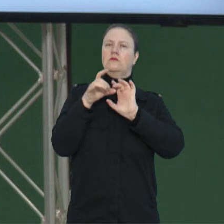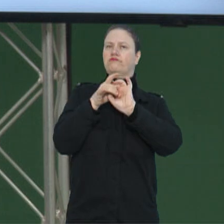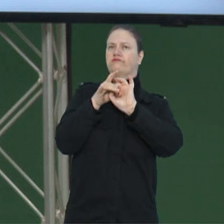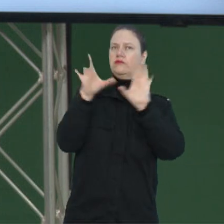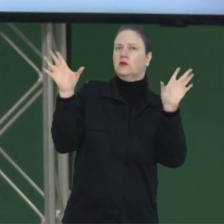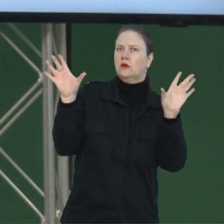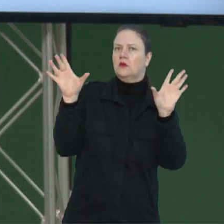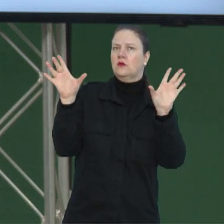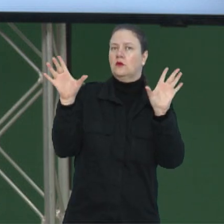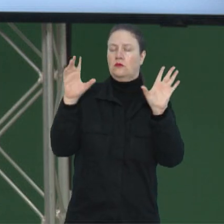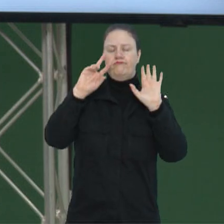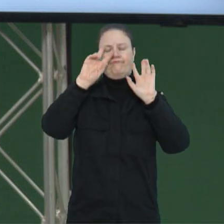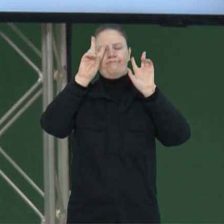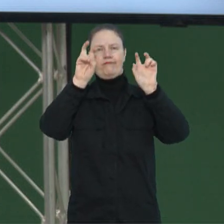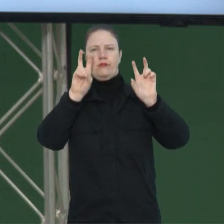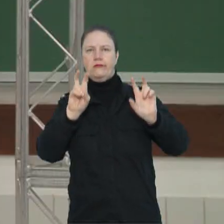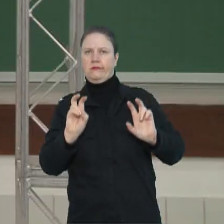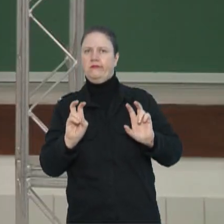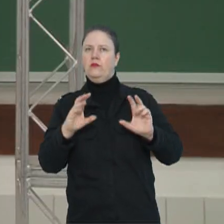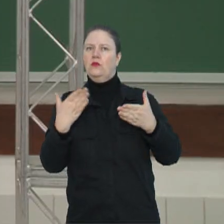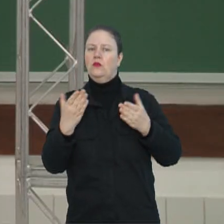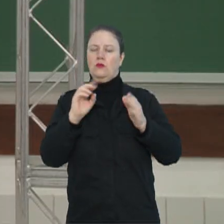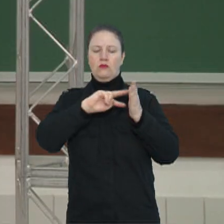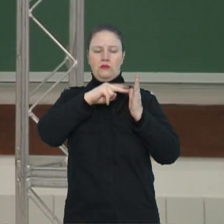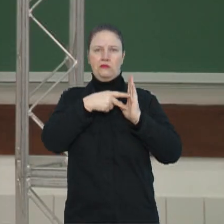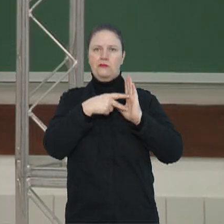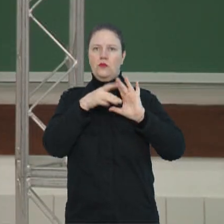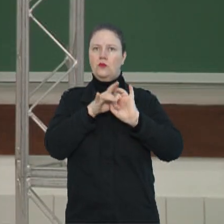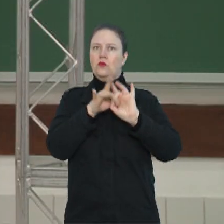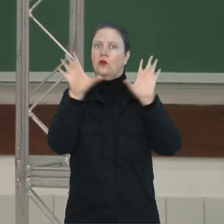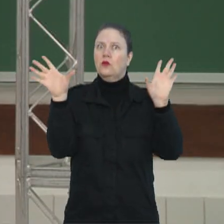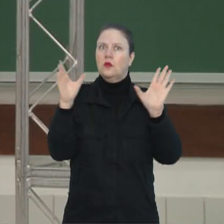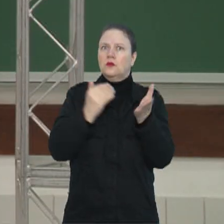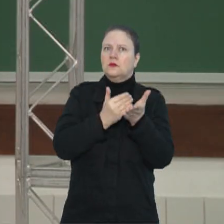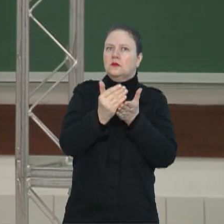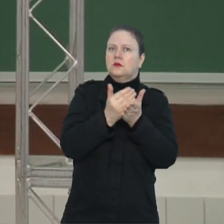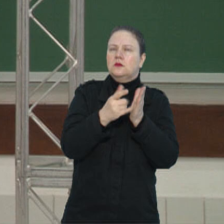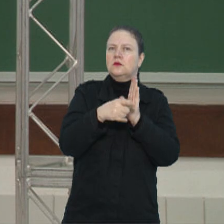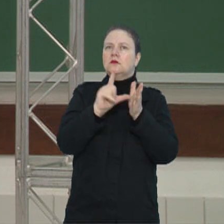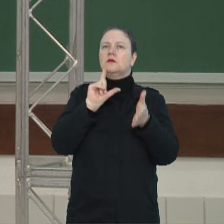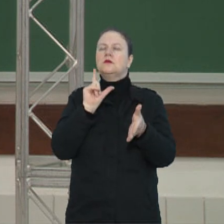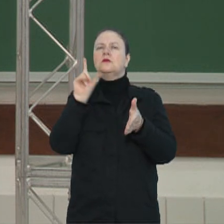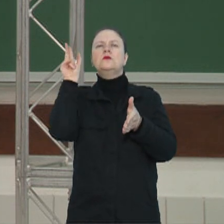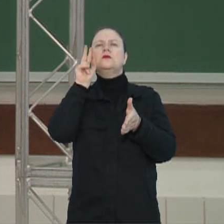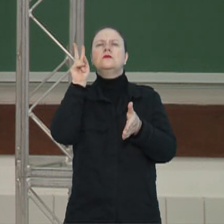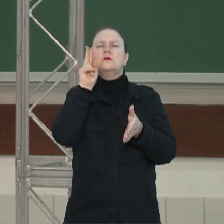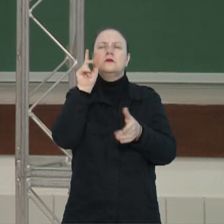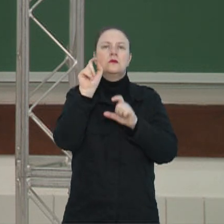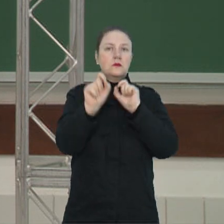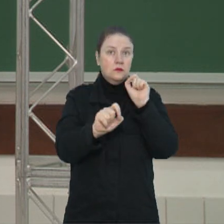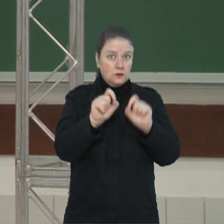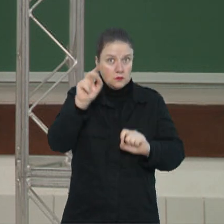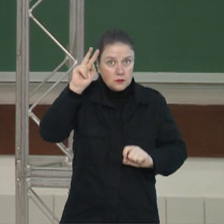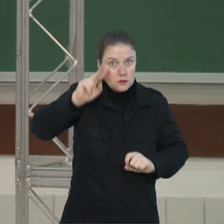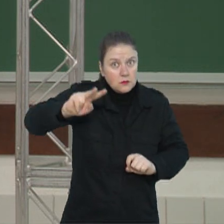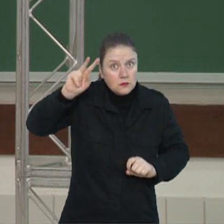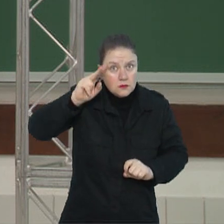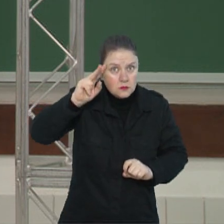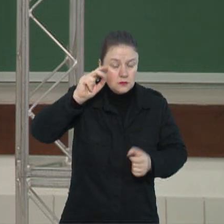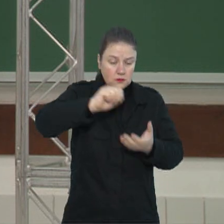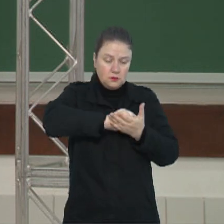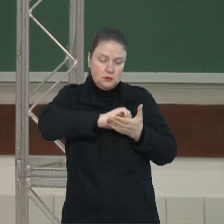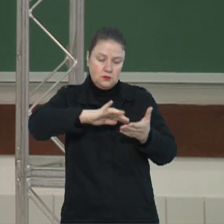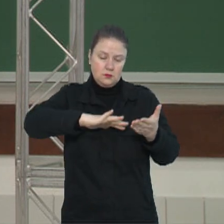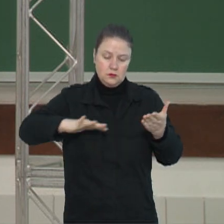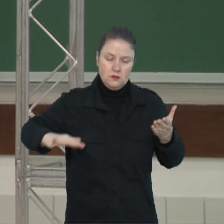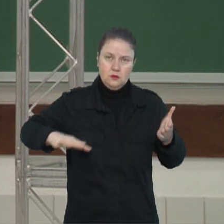as questões da liberdade, perfeito? Antes da gente iniciar a aula, né, só lembrando que não esqueçam de realizar as